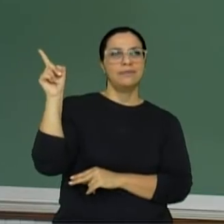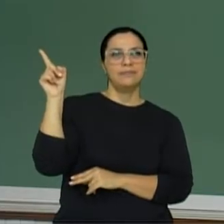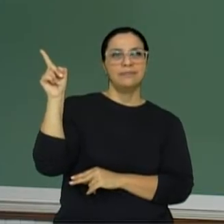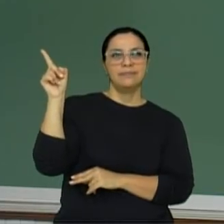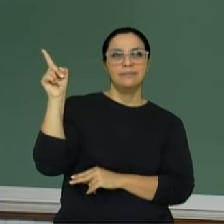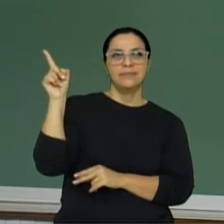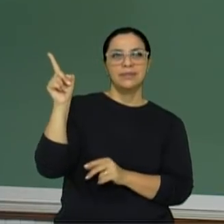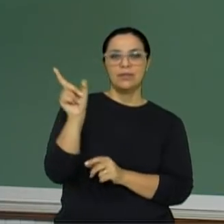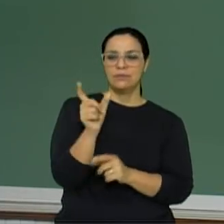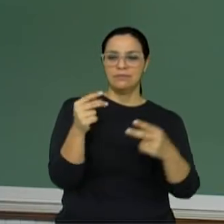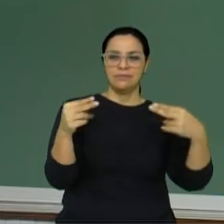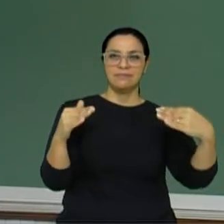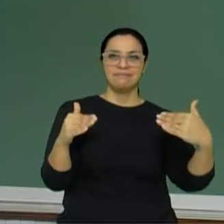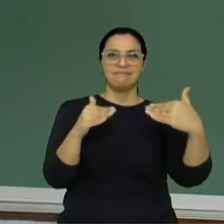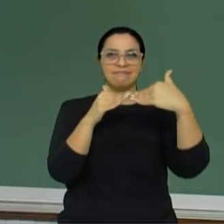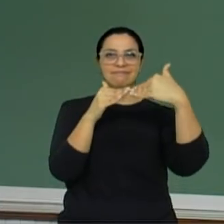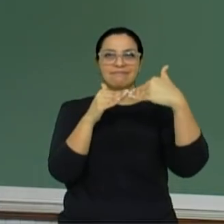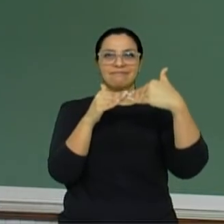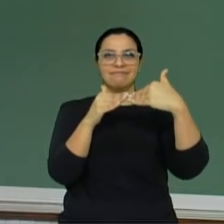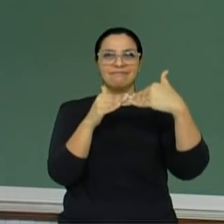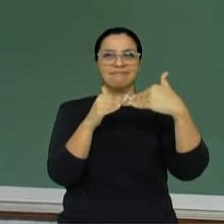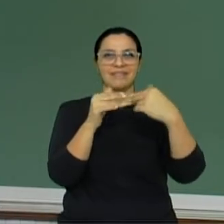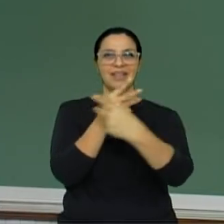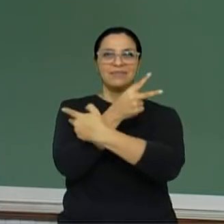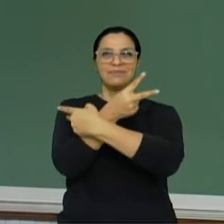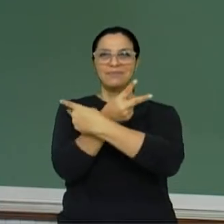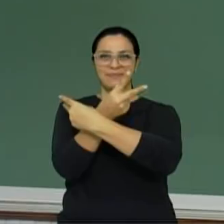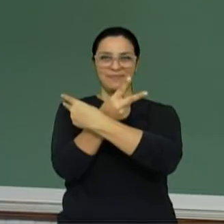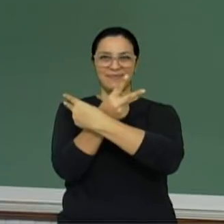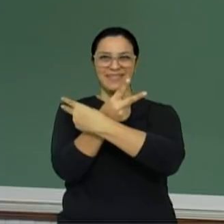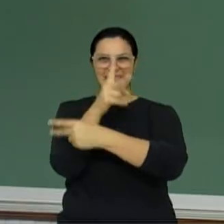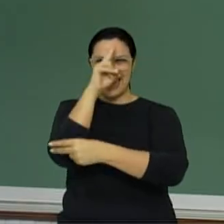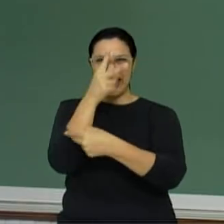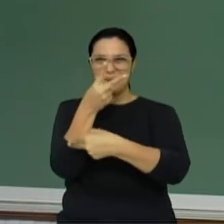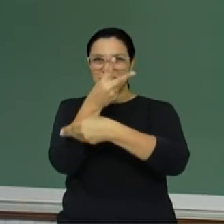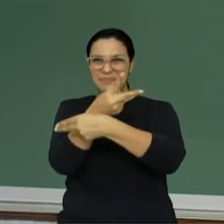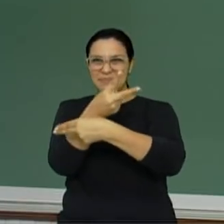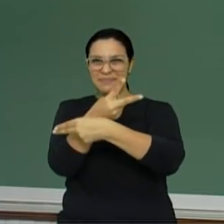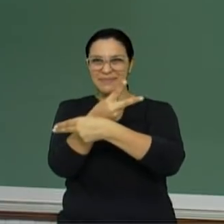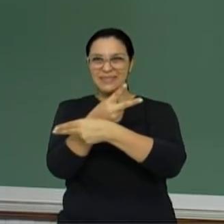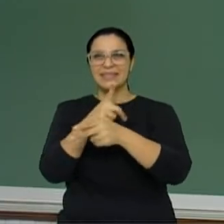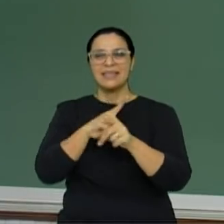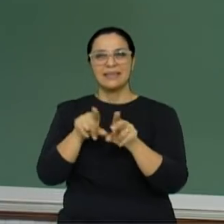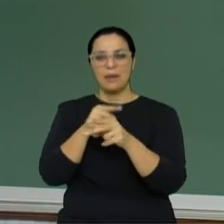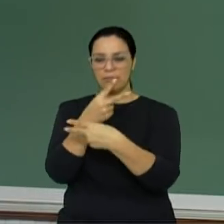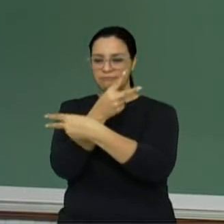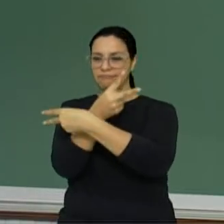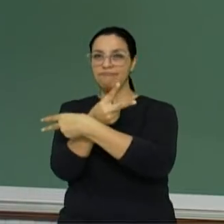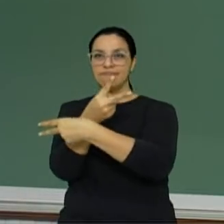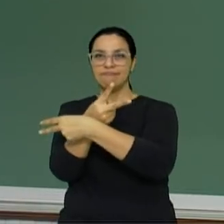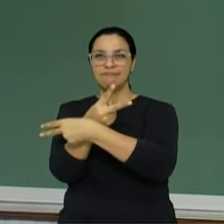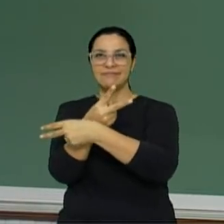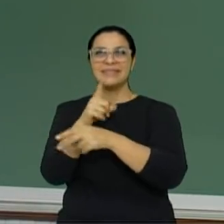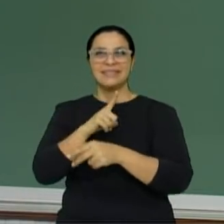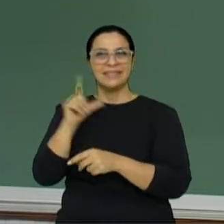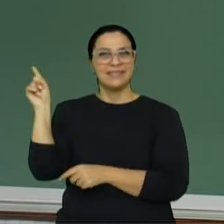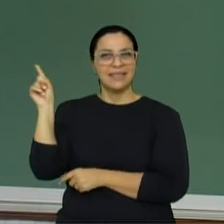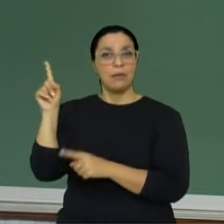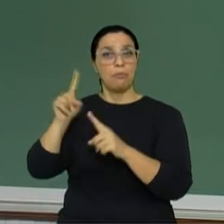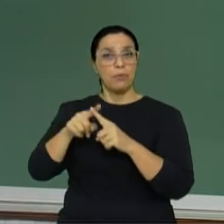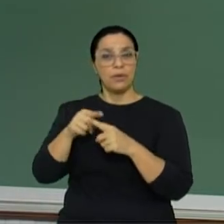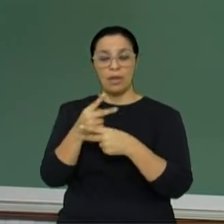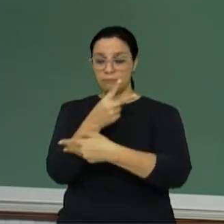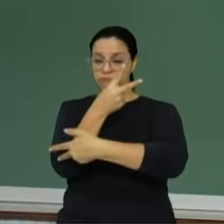ao triângulo maior, eles são dois triângulos também congruentes, ou melhor, dois ângulos congruentes, né? Esse ângulo e esse são dois ângulos congruentes. Por